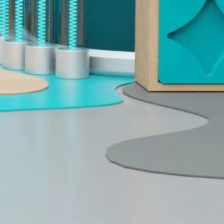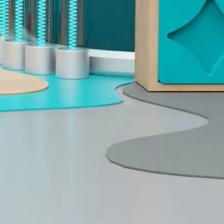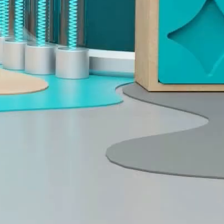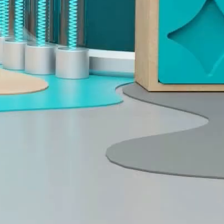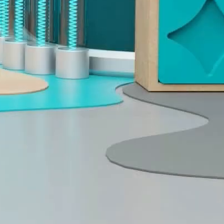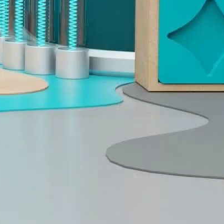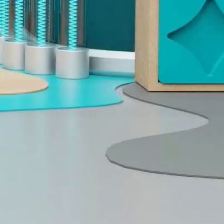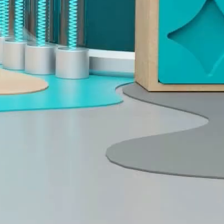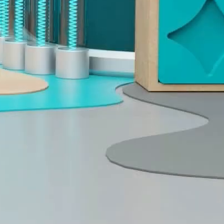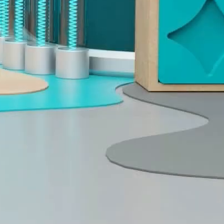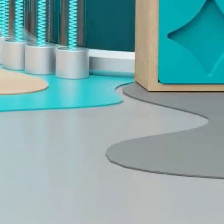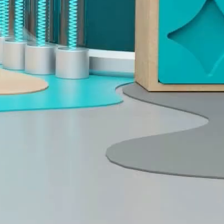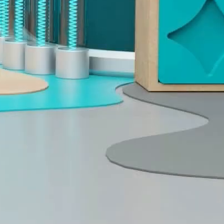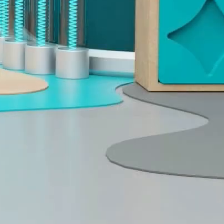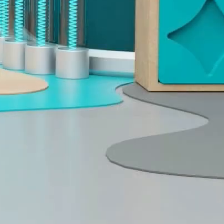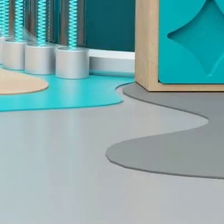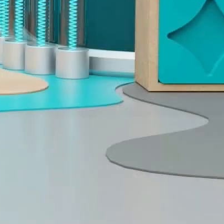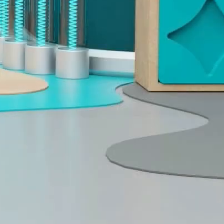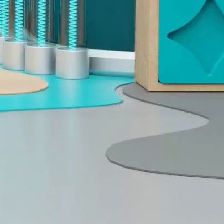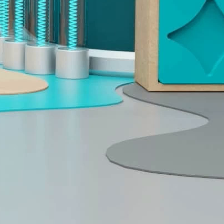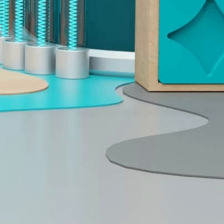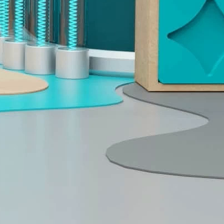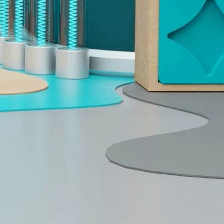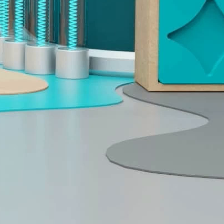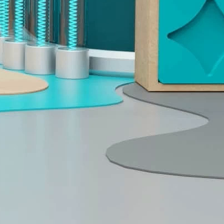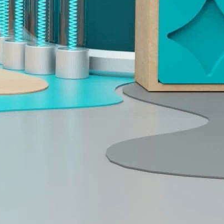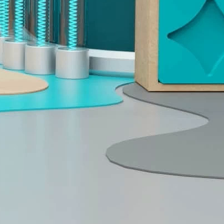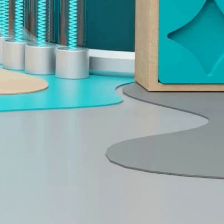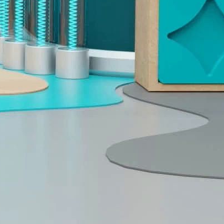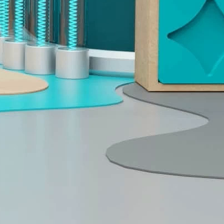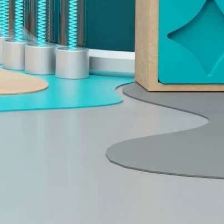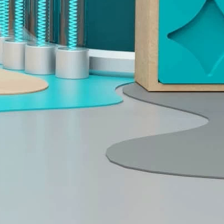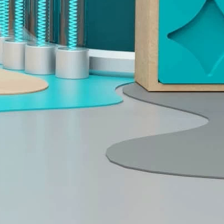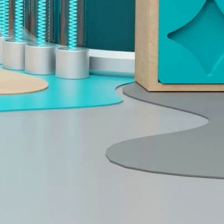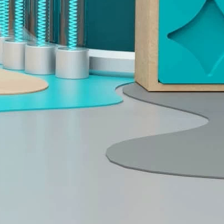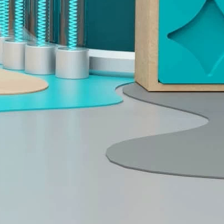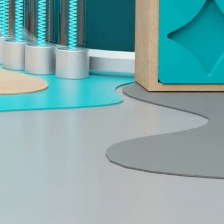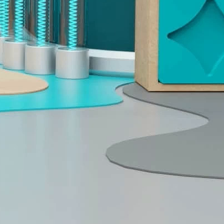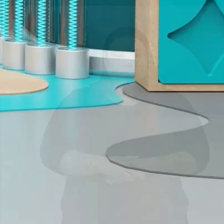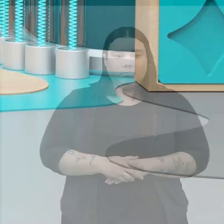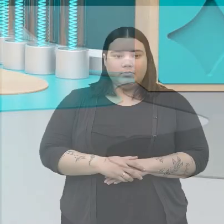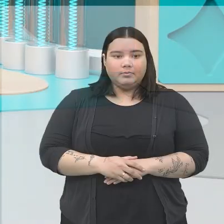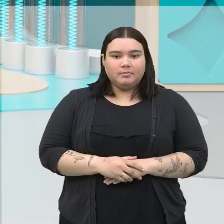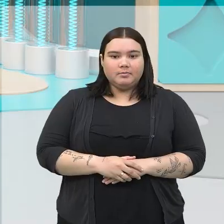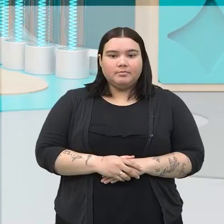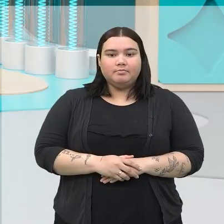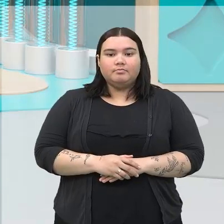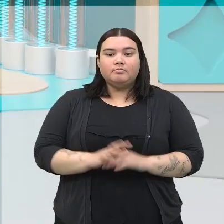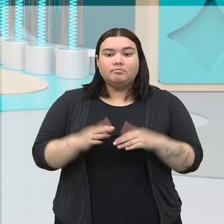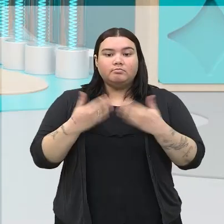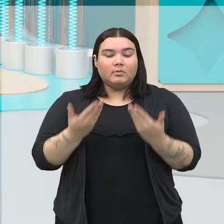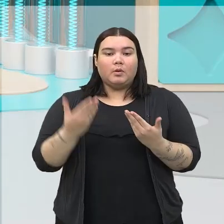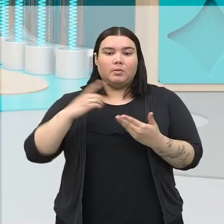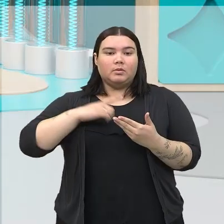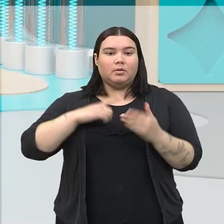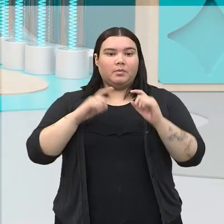incerteza. É uma incerteza, olha só. Maybe I will go to Brazil next year. Maybe